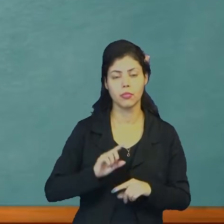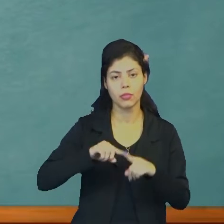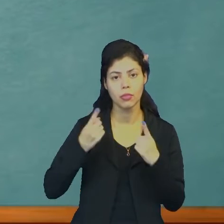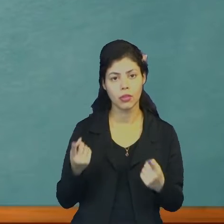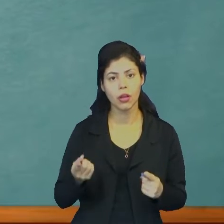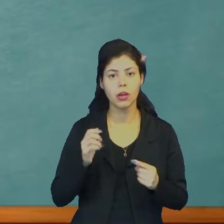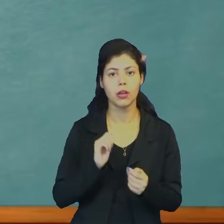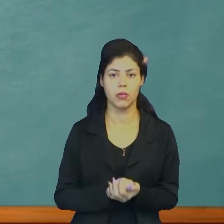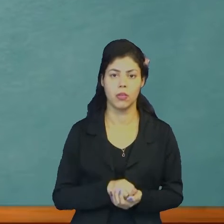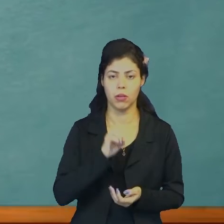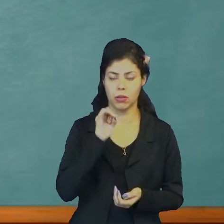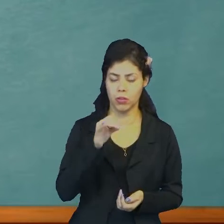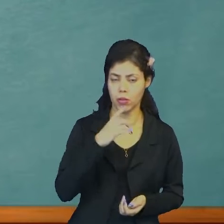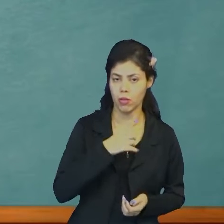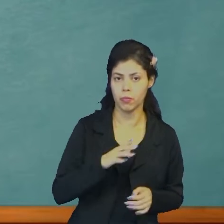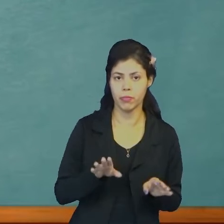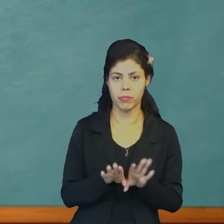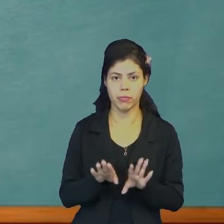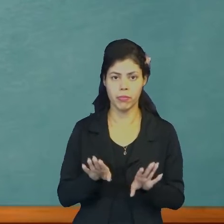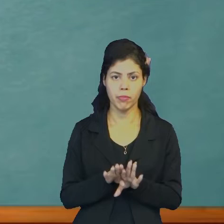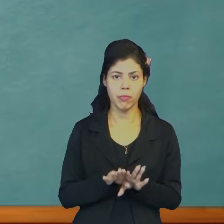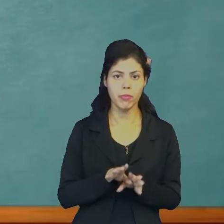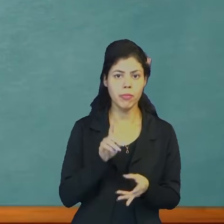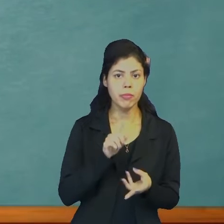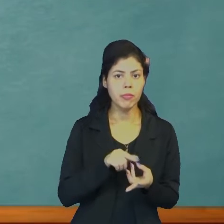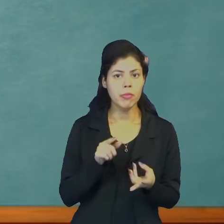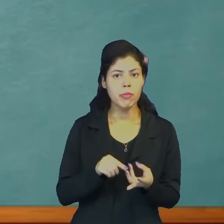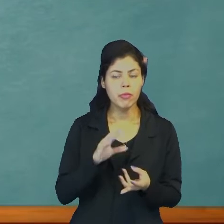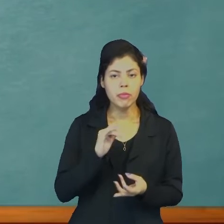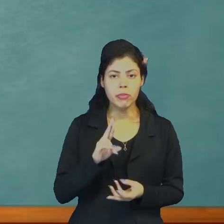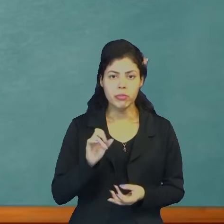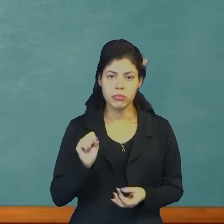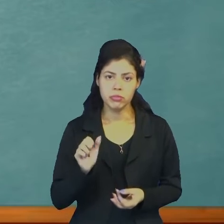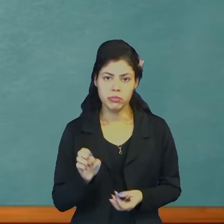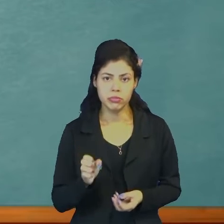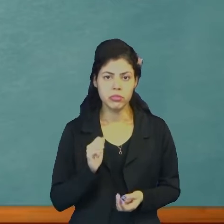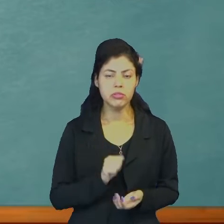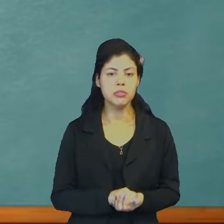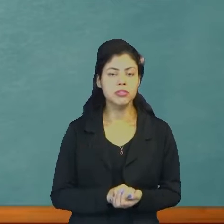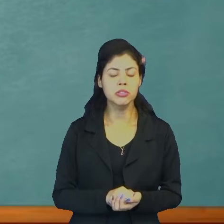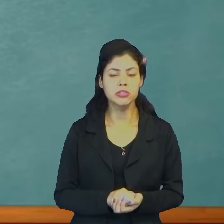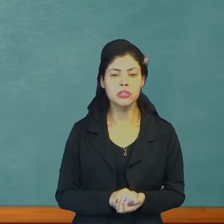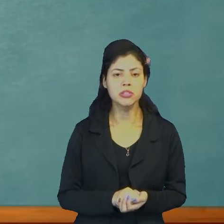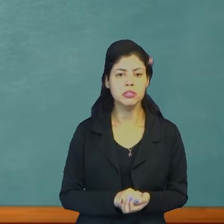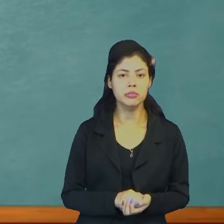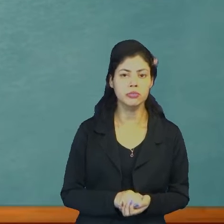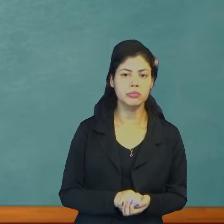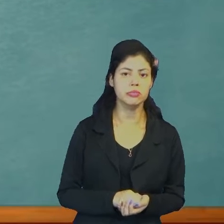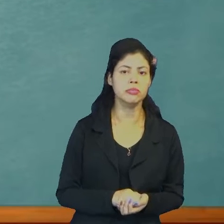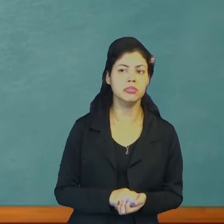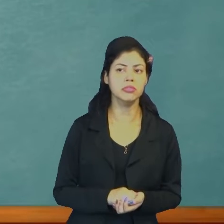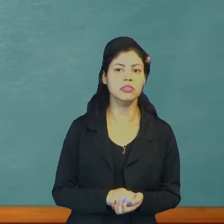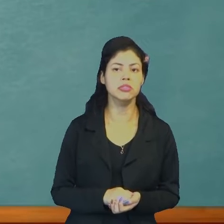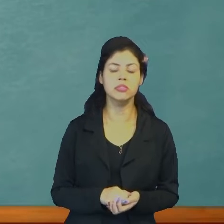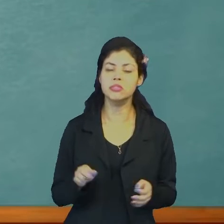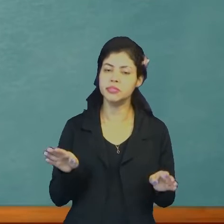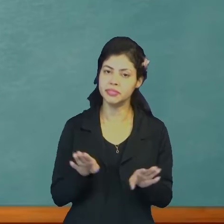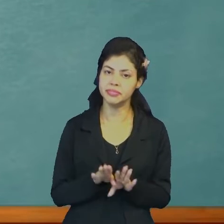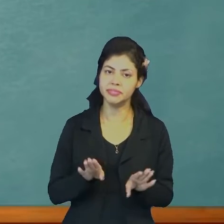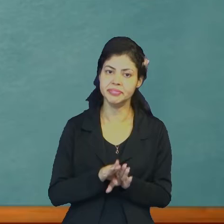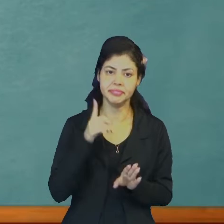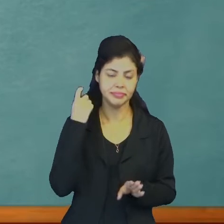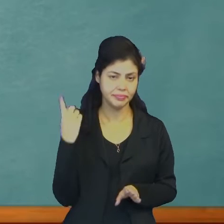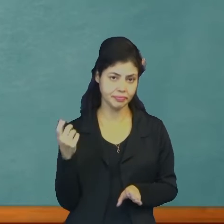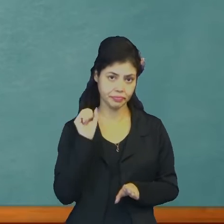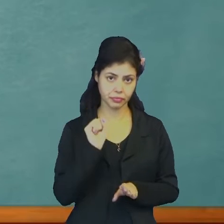Mas, se também eu tiver uma vogal e uma consoante, no meio eu também vou usar